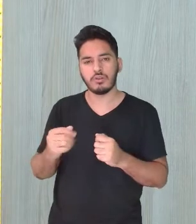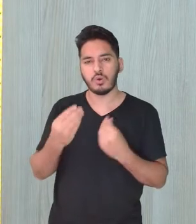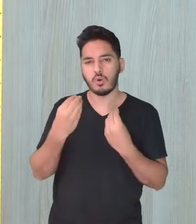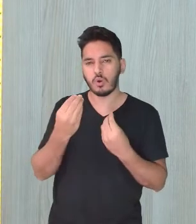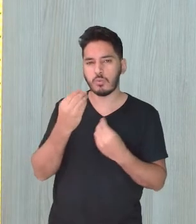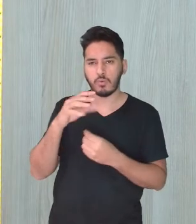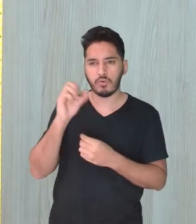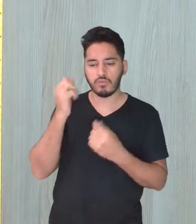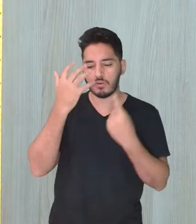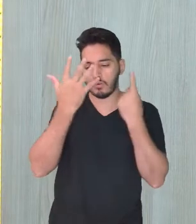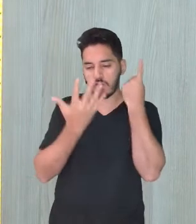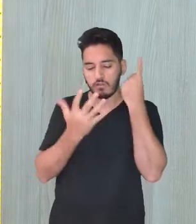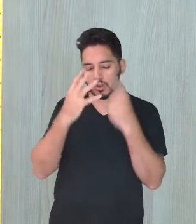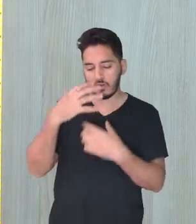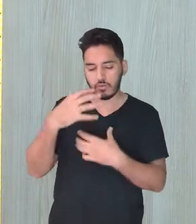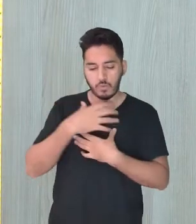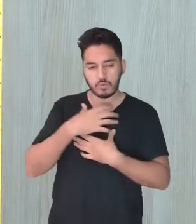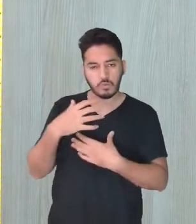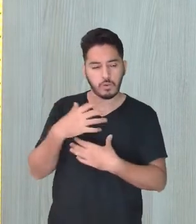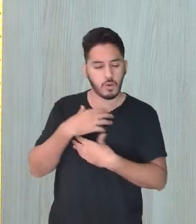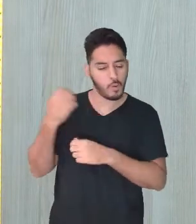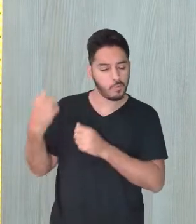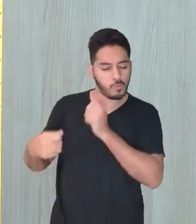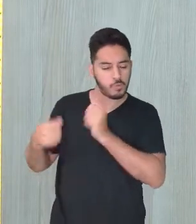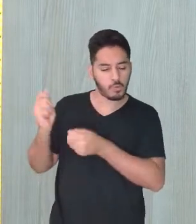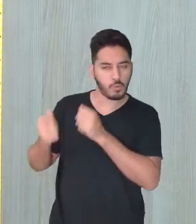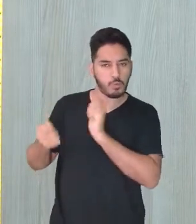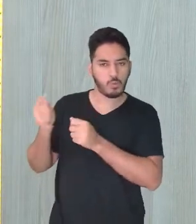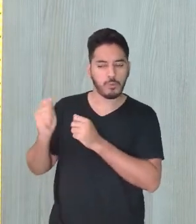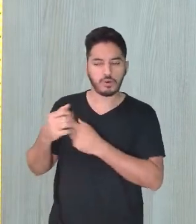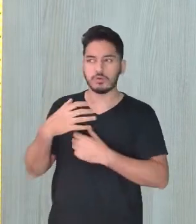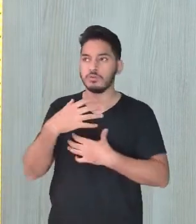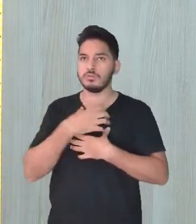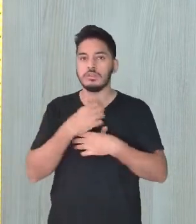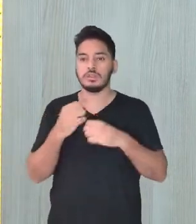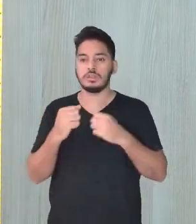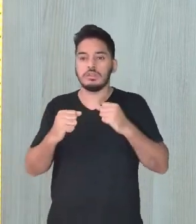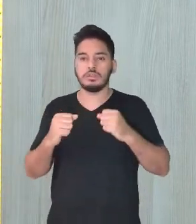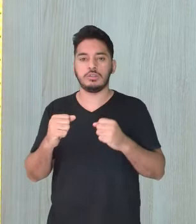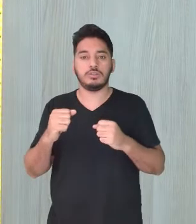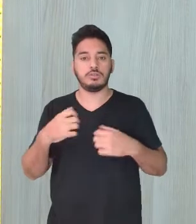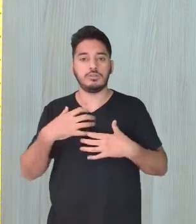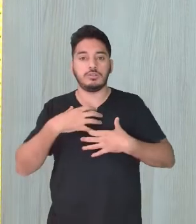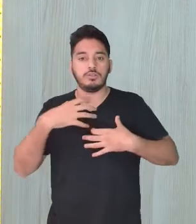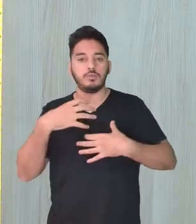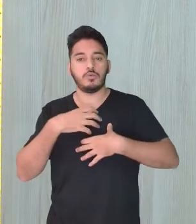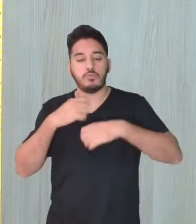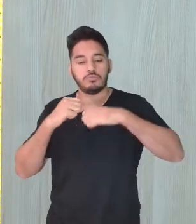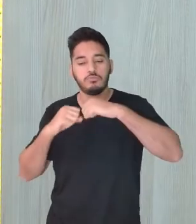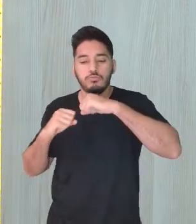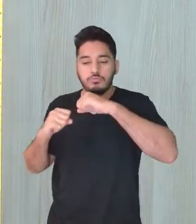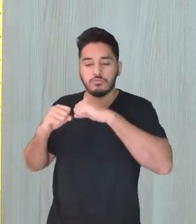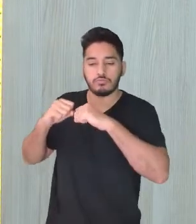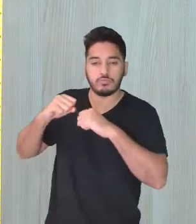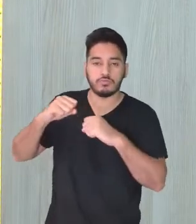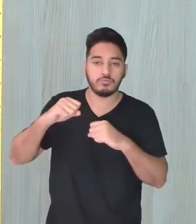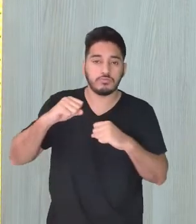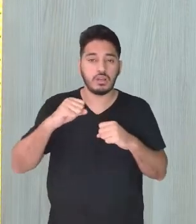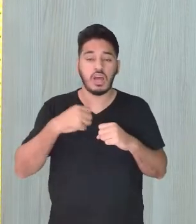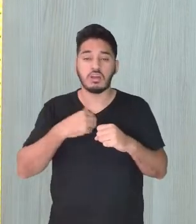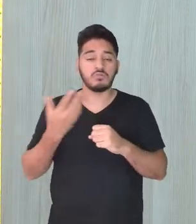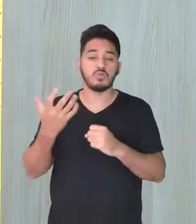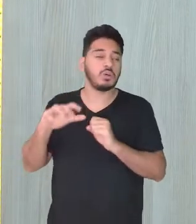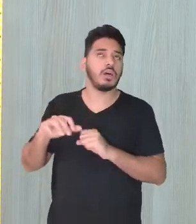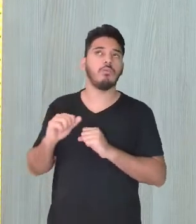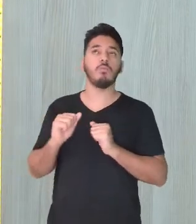frevo e um maracatu, aqueles batuques, aquilo tudo, e não sentir o corpo se mexer, mesmo sem você querer, né,